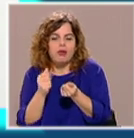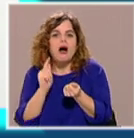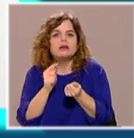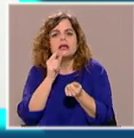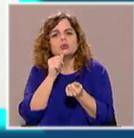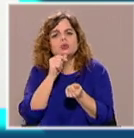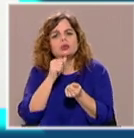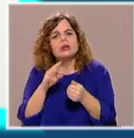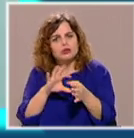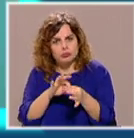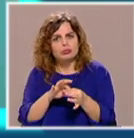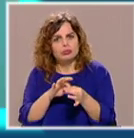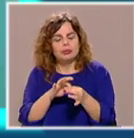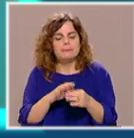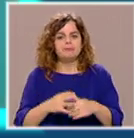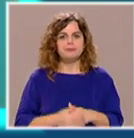açúcares.